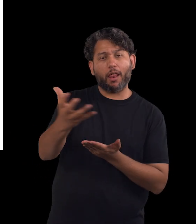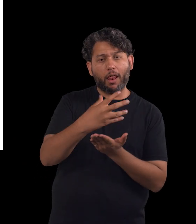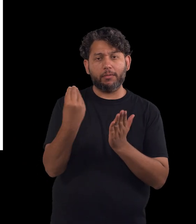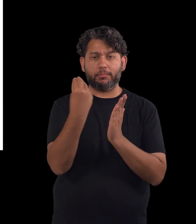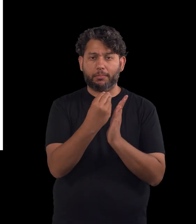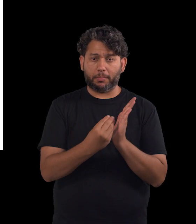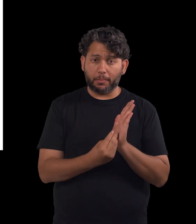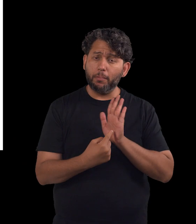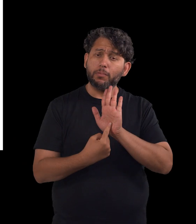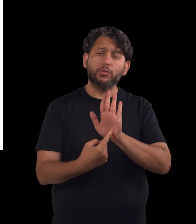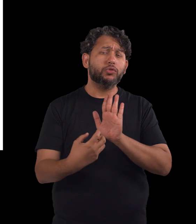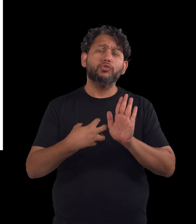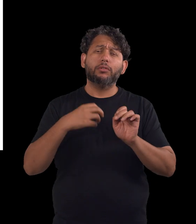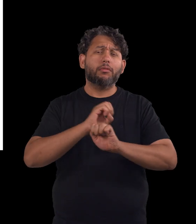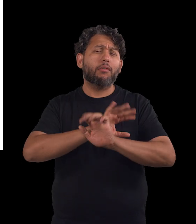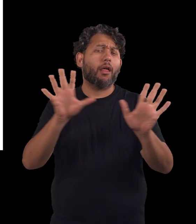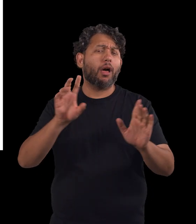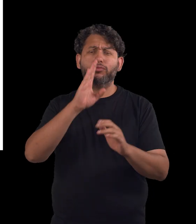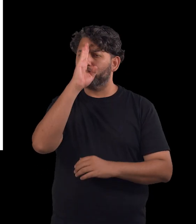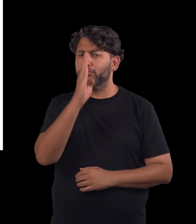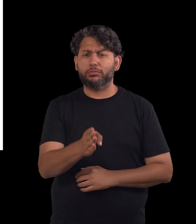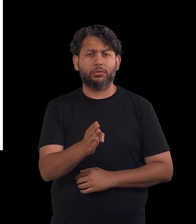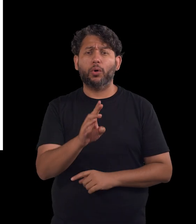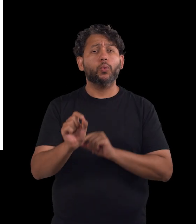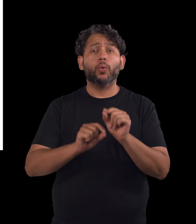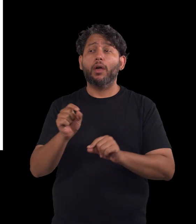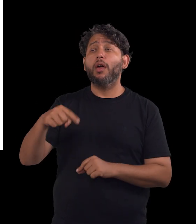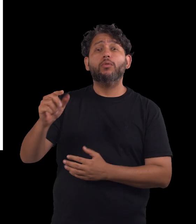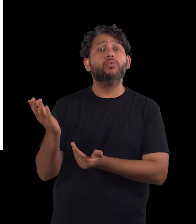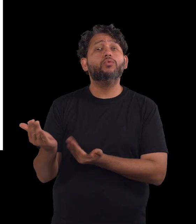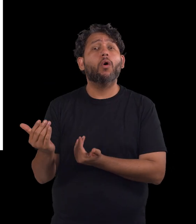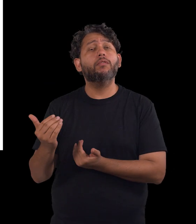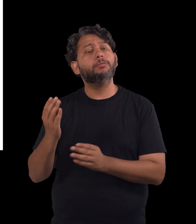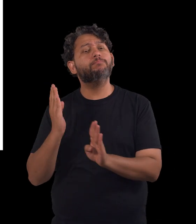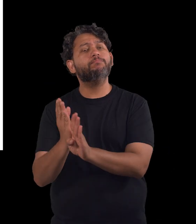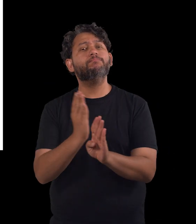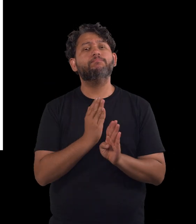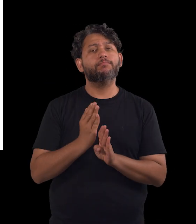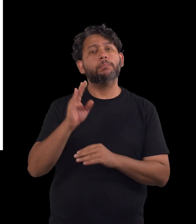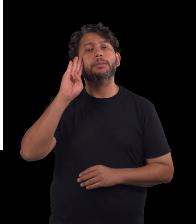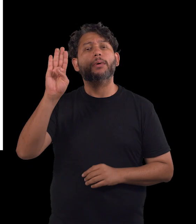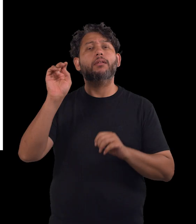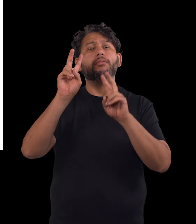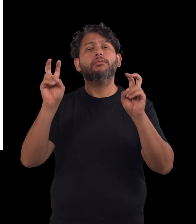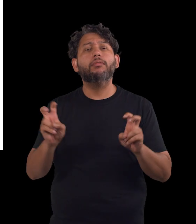relatos que expressam, em linguagem clara e objetiva, as percepções desses jovens a respeito dos